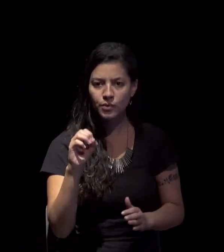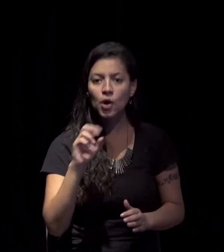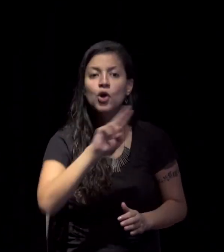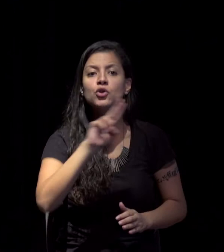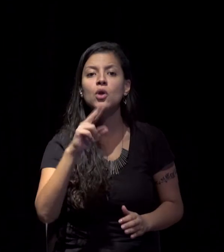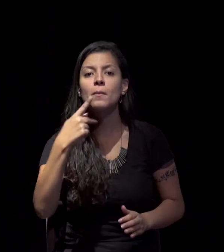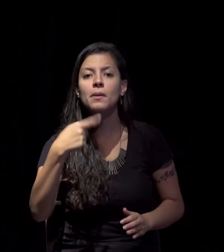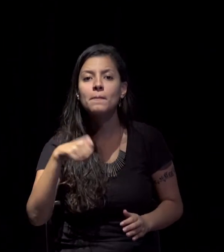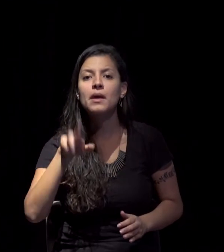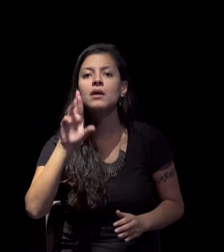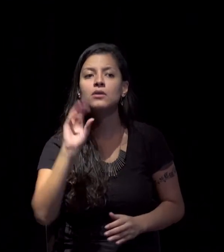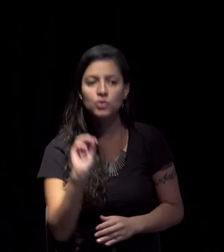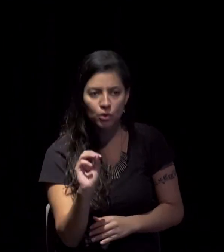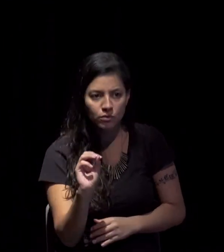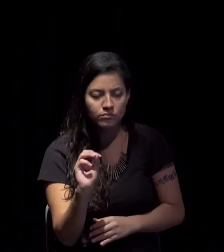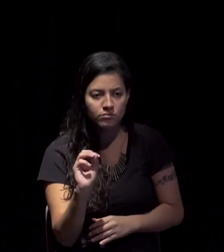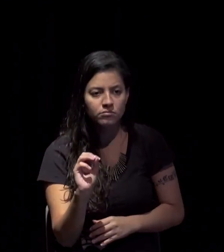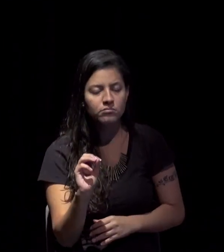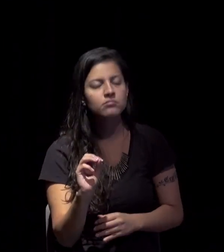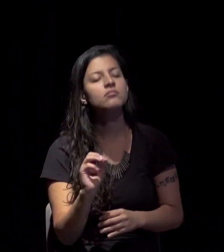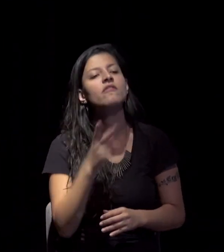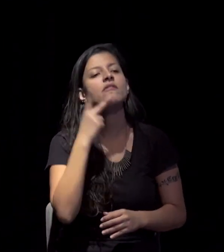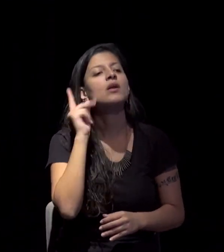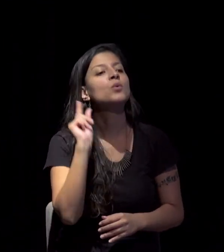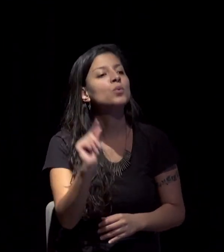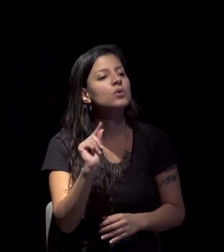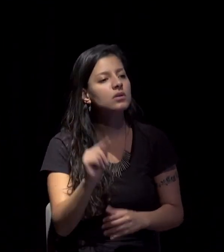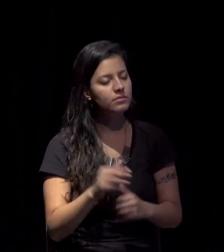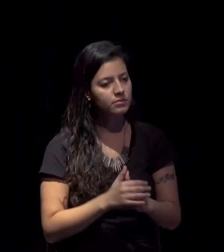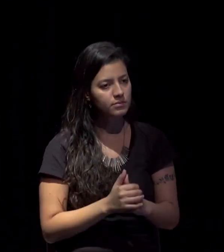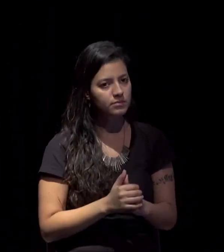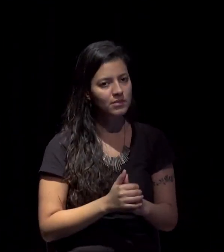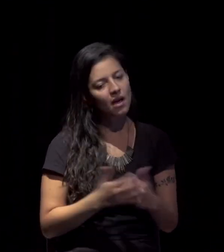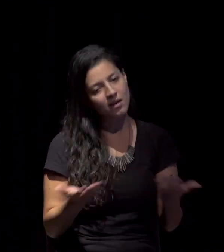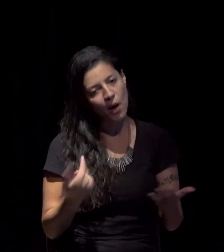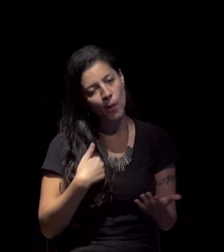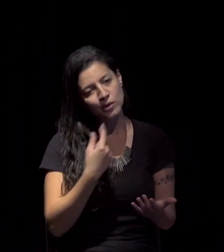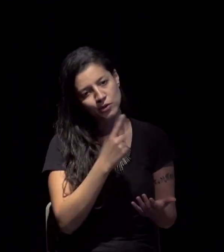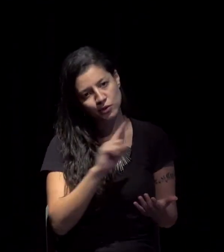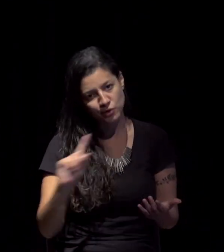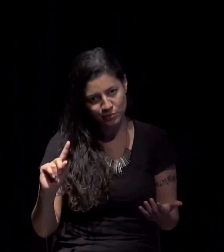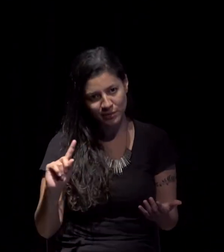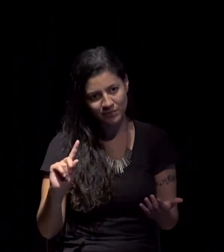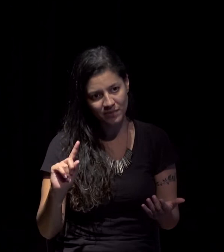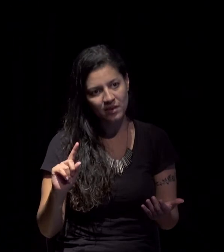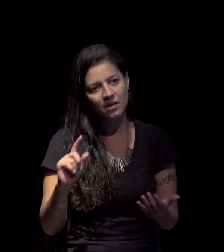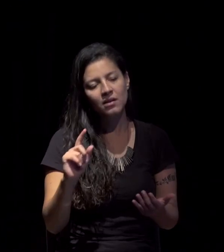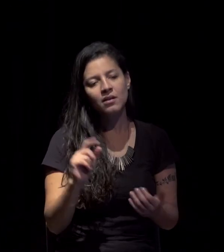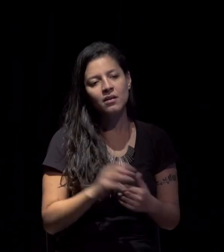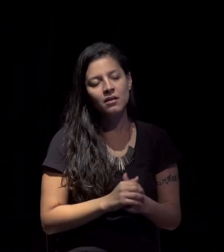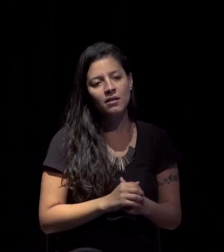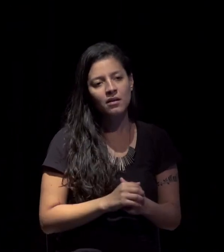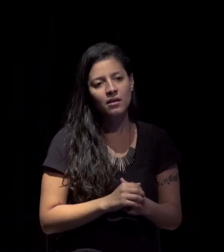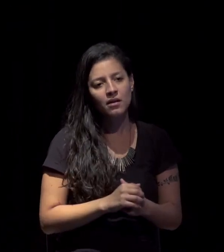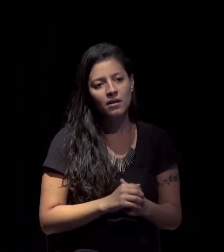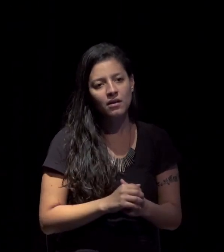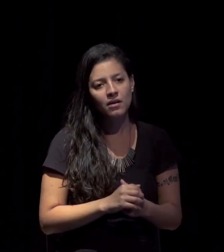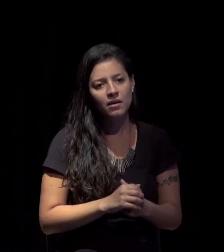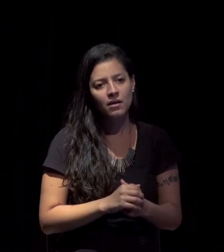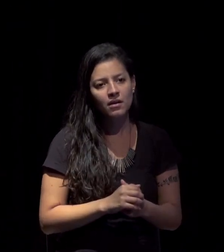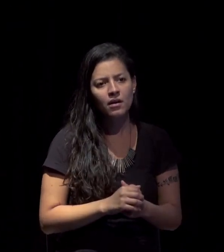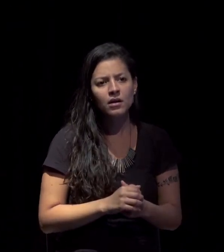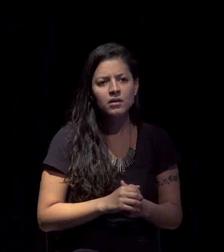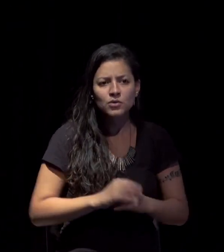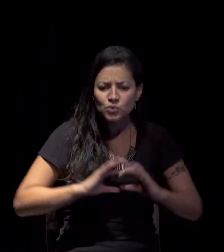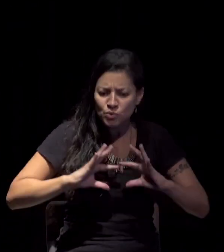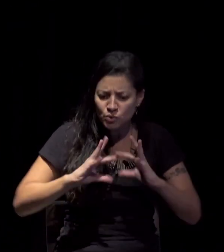Mandu, aqui do Vale do Paraíba. Ele sintetiza e diz, né, e com isso me despeço e agradeço a atenção de vocês. Tudo é só a